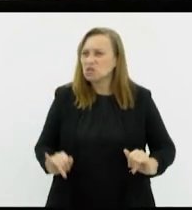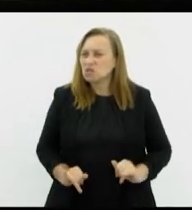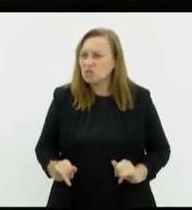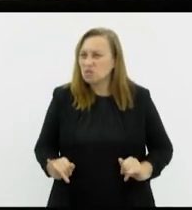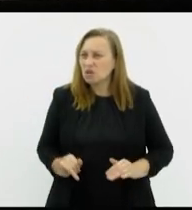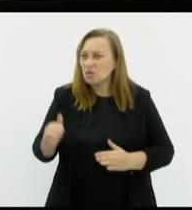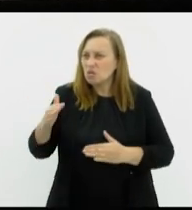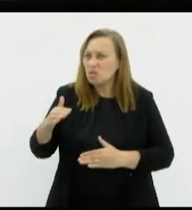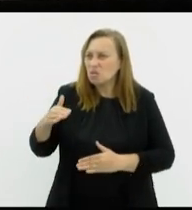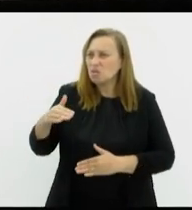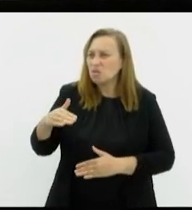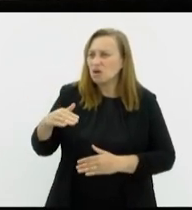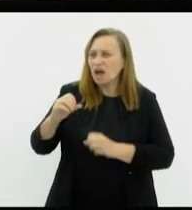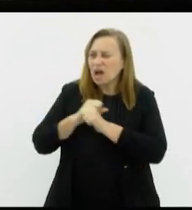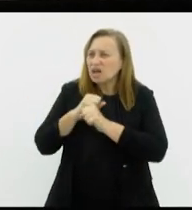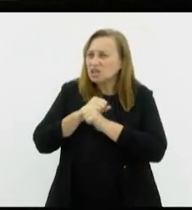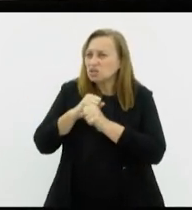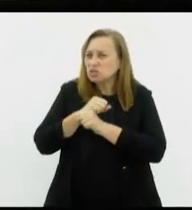Amorim,